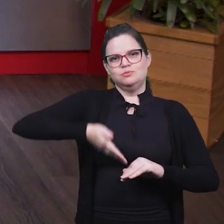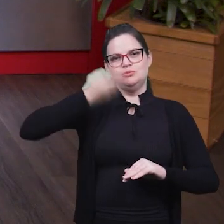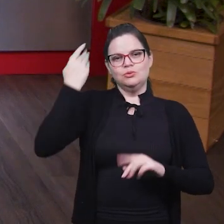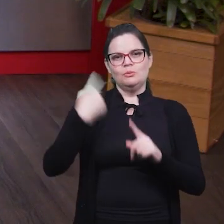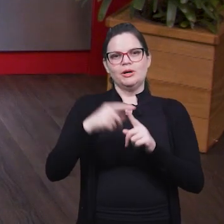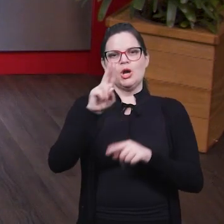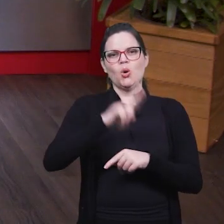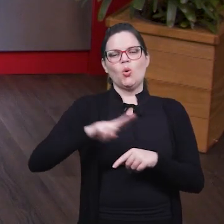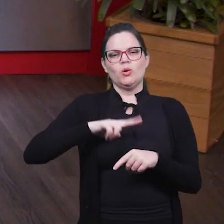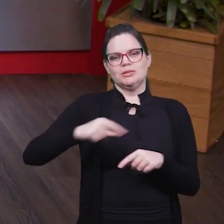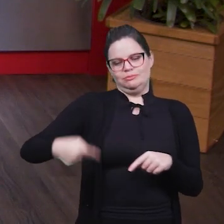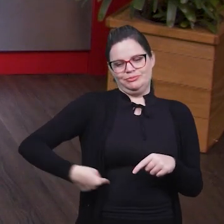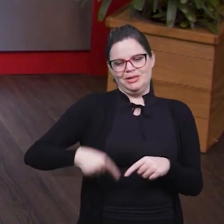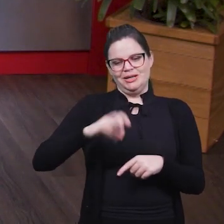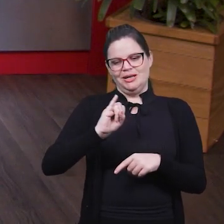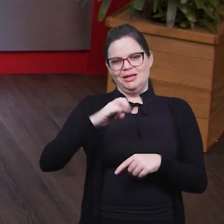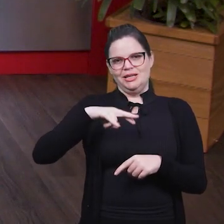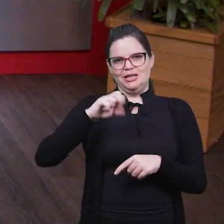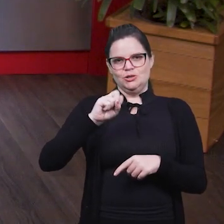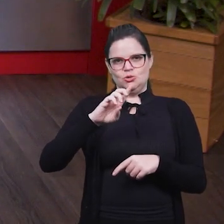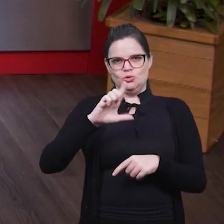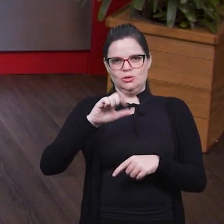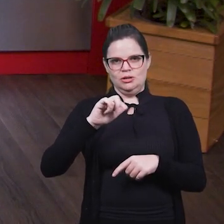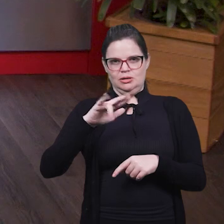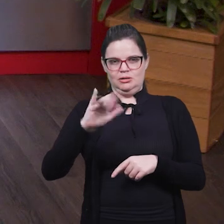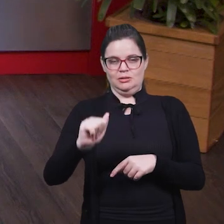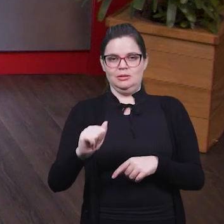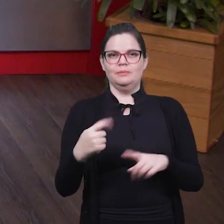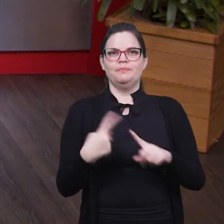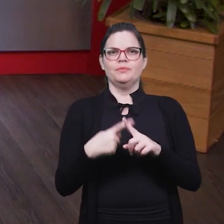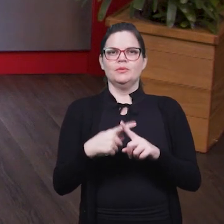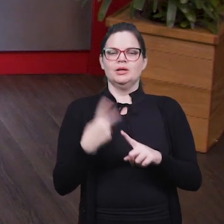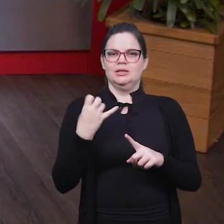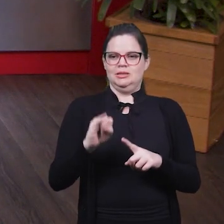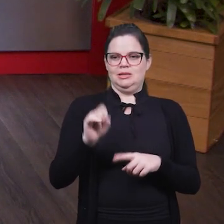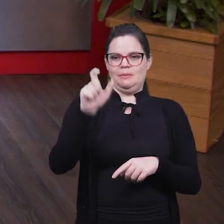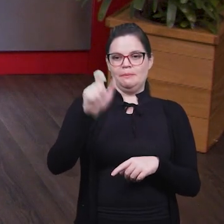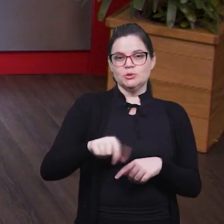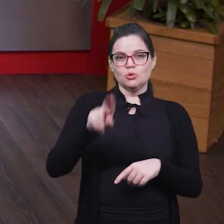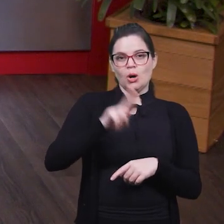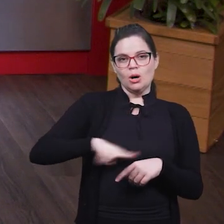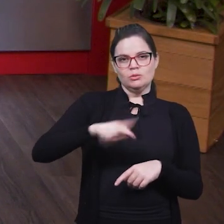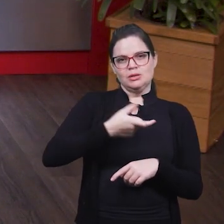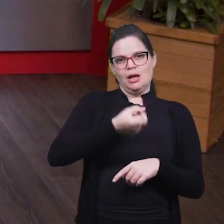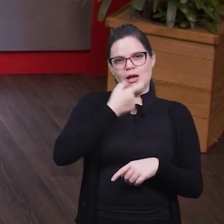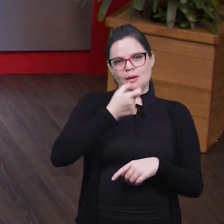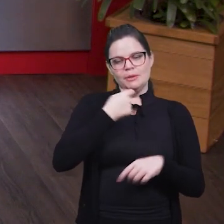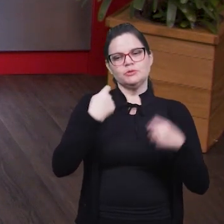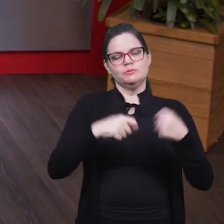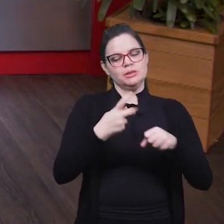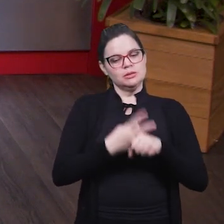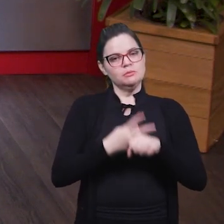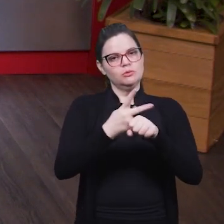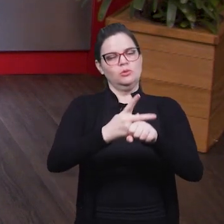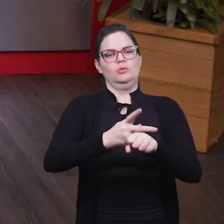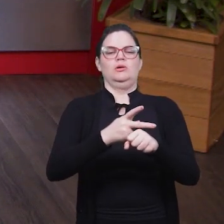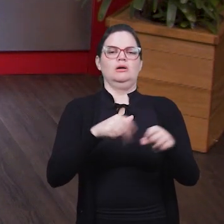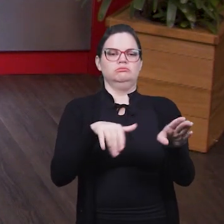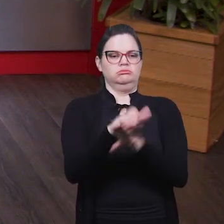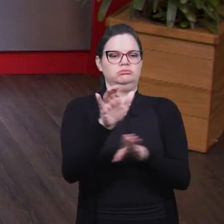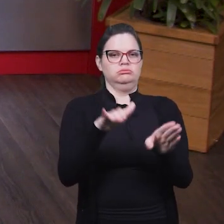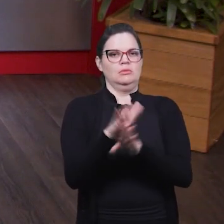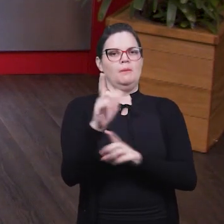ter crises assim sem o uso de remédios para glicemia ou insulina devem buscar o aconselhamento médico